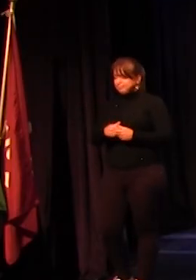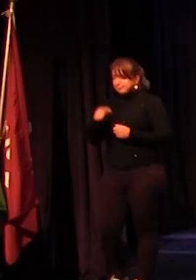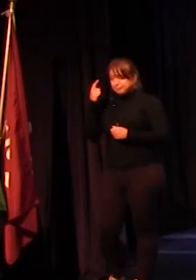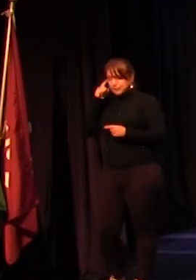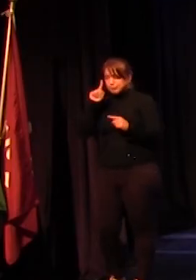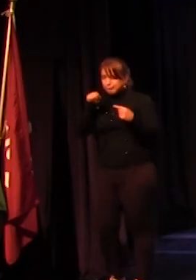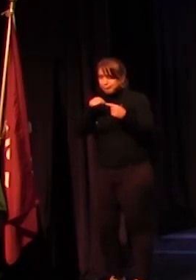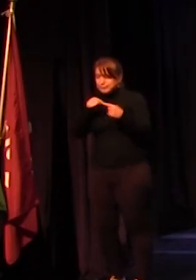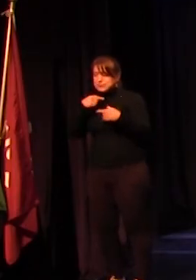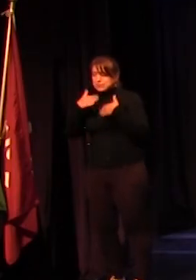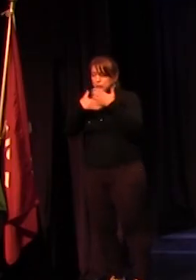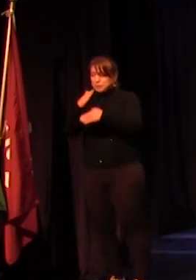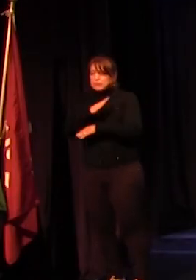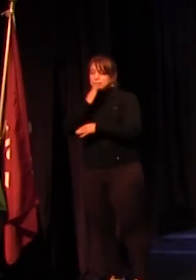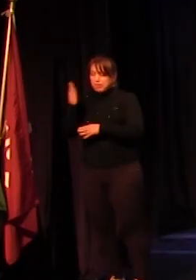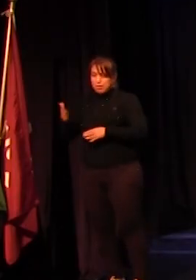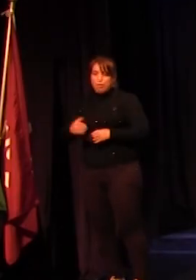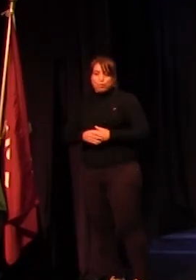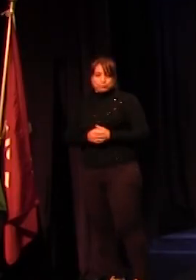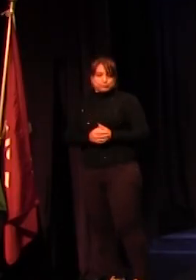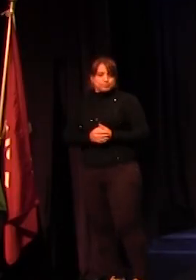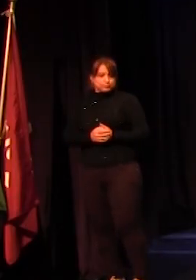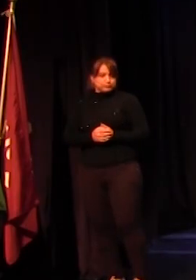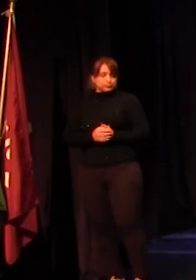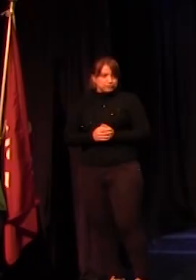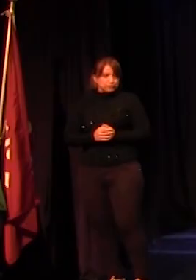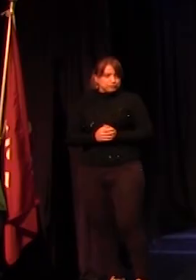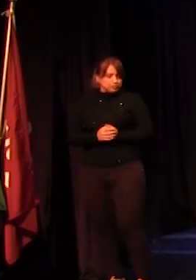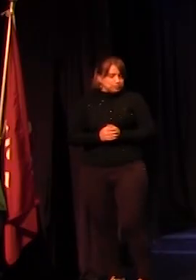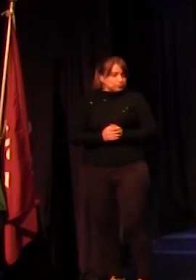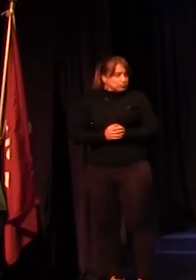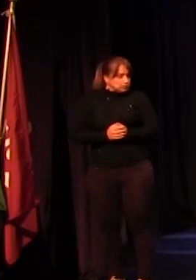nesse desenvolvimento integral dos nossos estudantes.